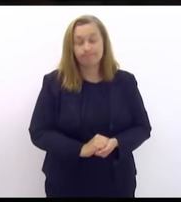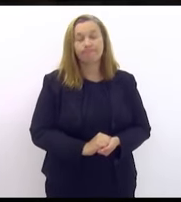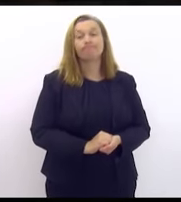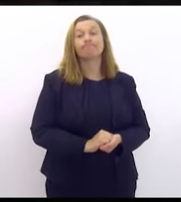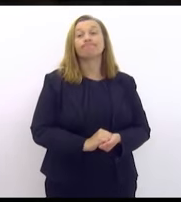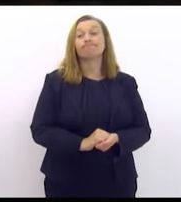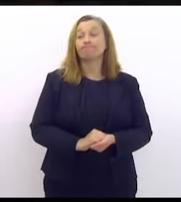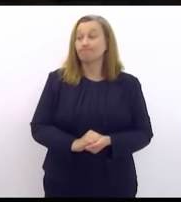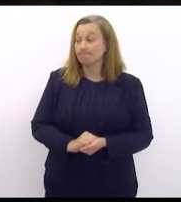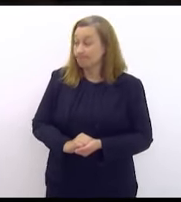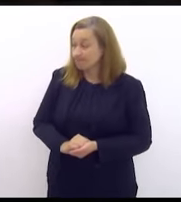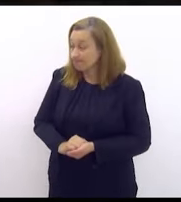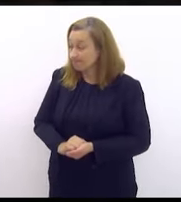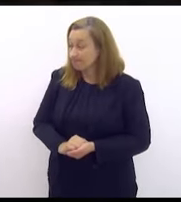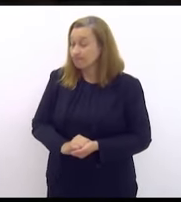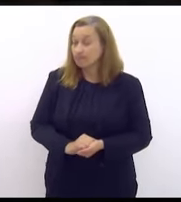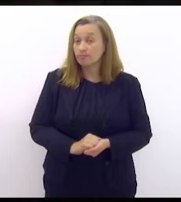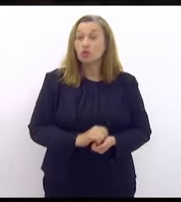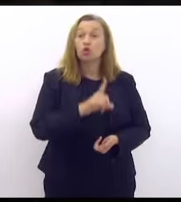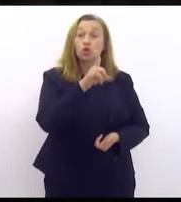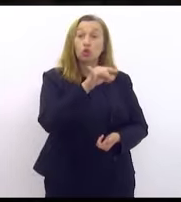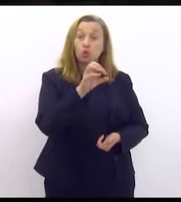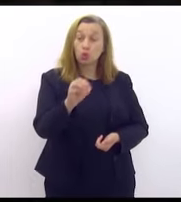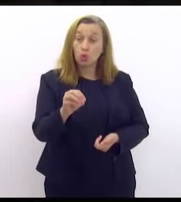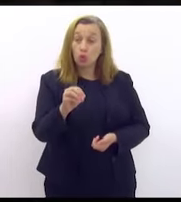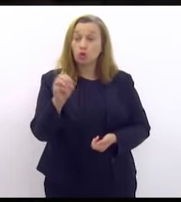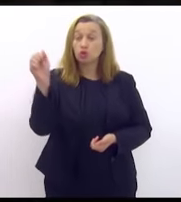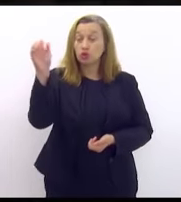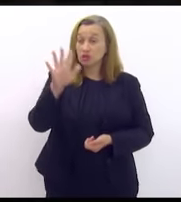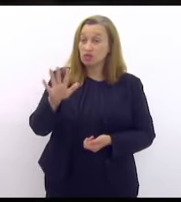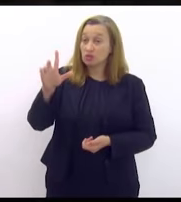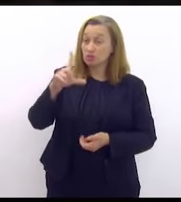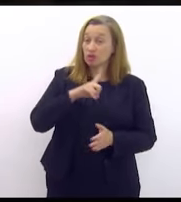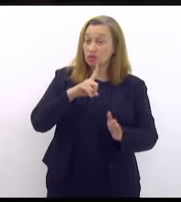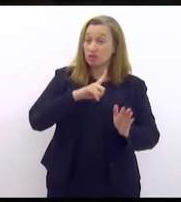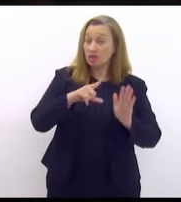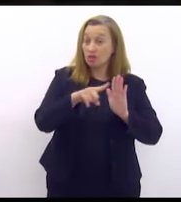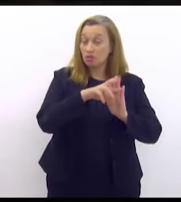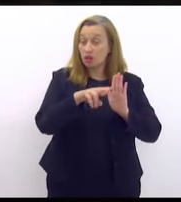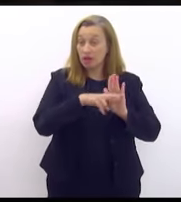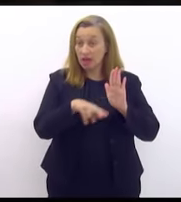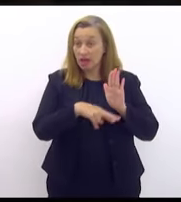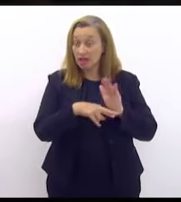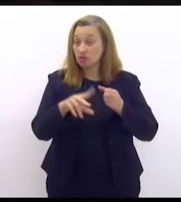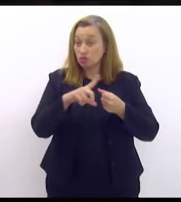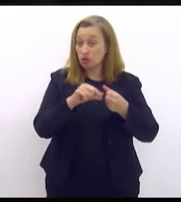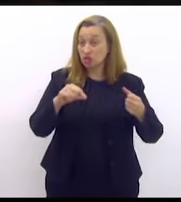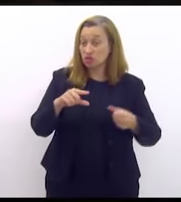Enquanto isso, no Código Tributário Nacional, tem um artiguinho que diz